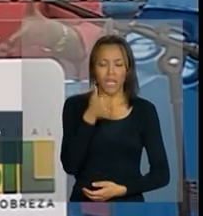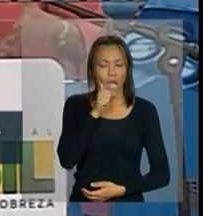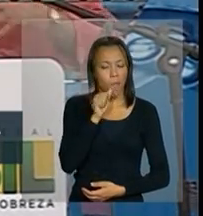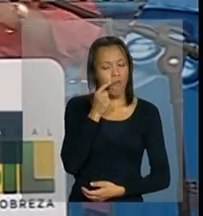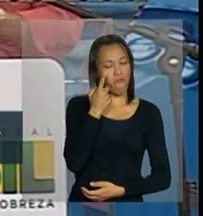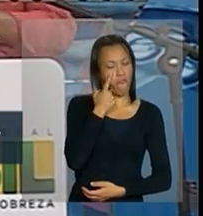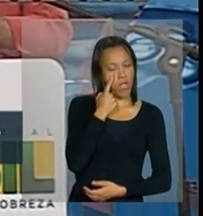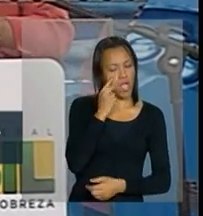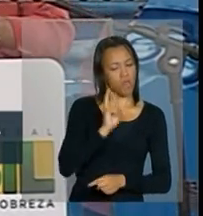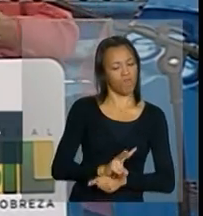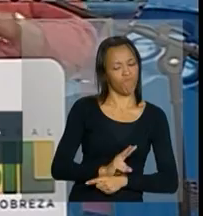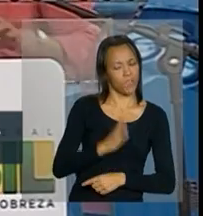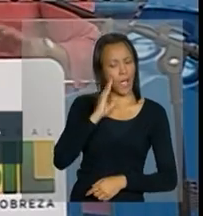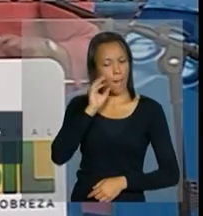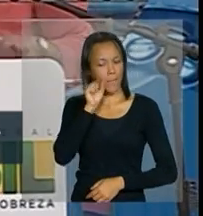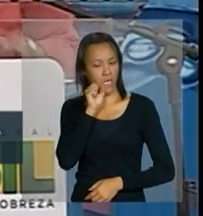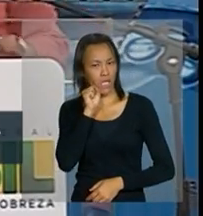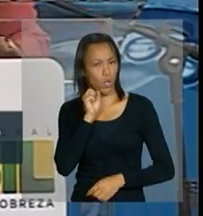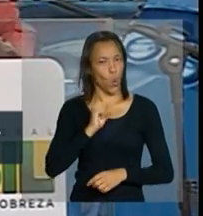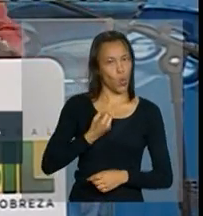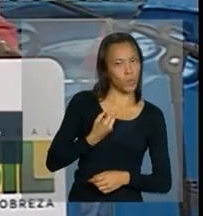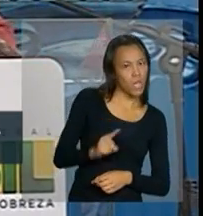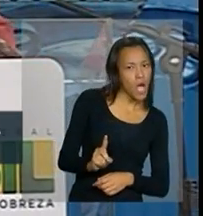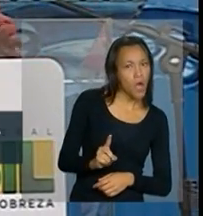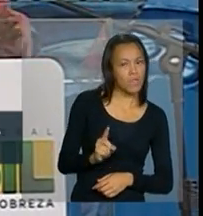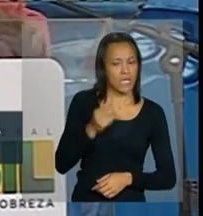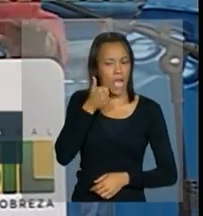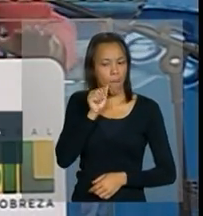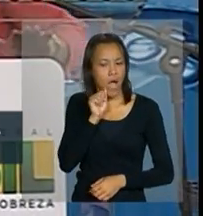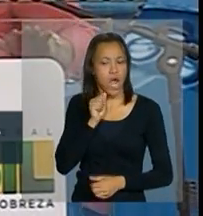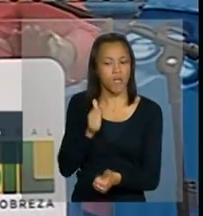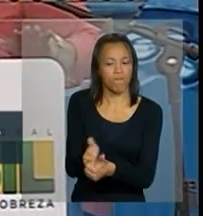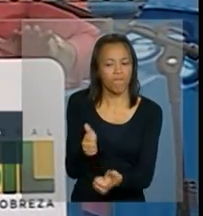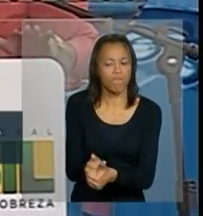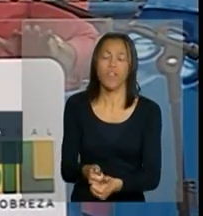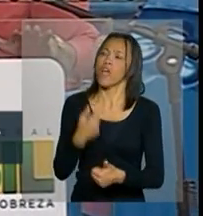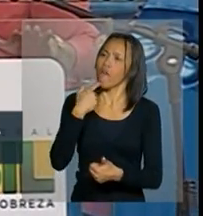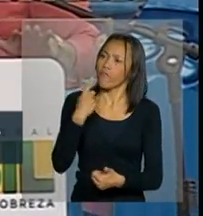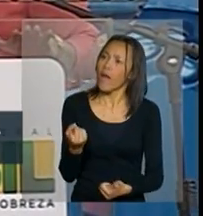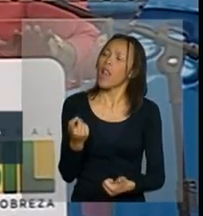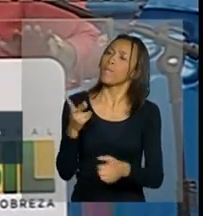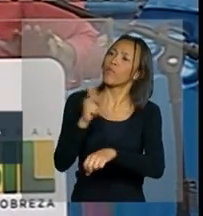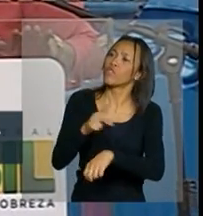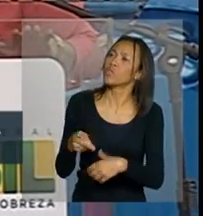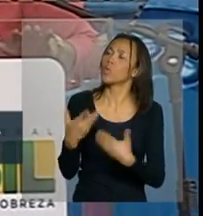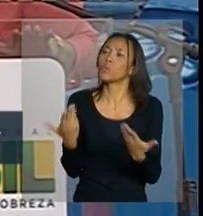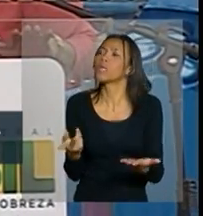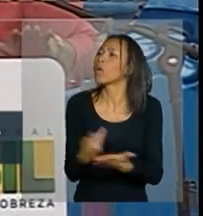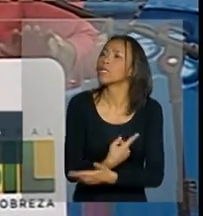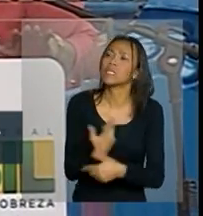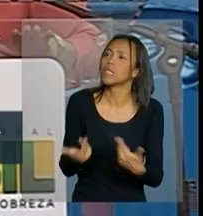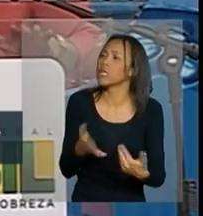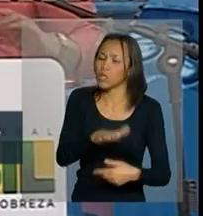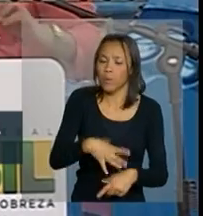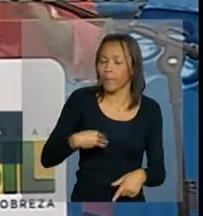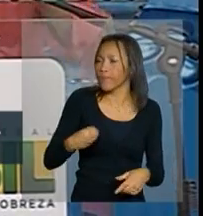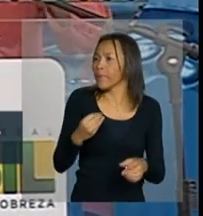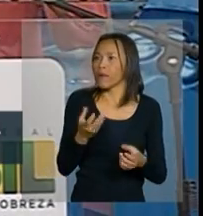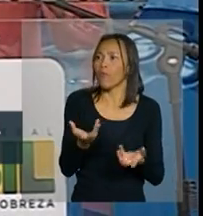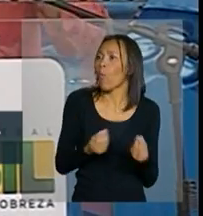se ela está aprendendo ou não, que a mãe vai lá e queixe para a professora se ela não estiver aprendendo.